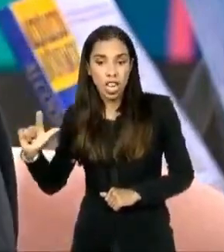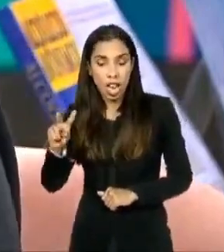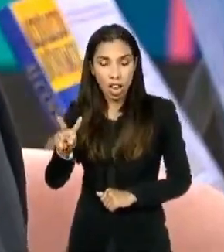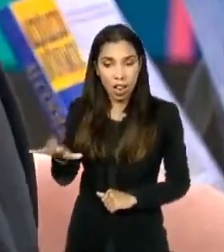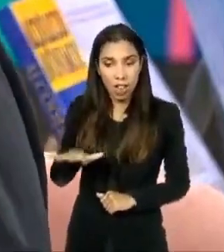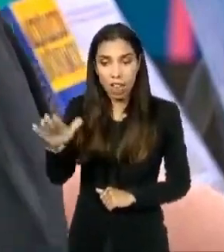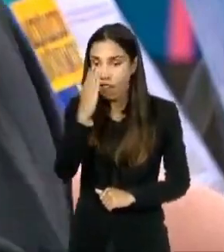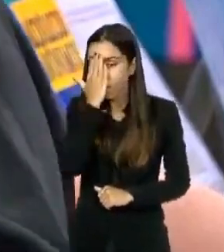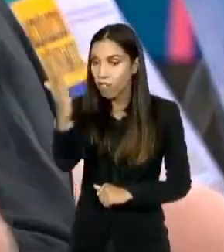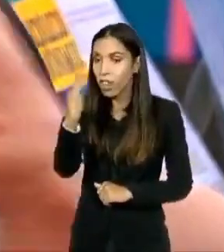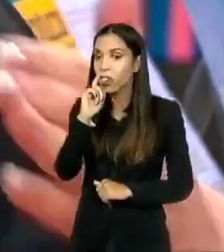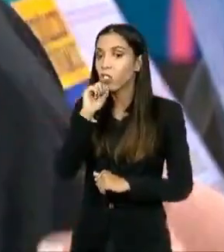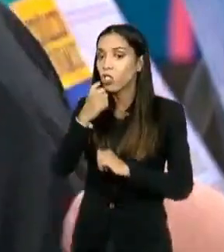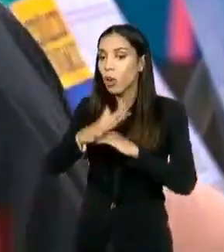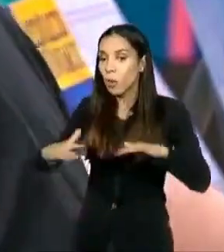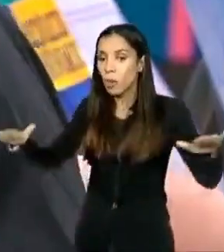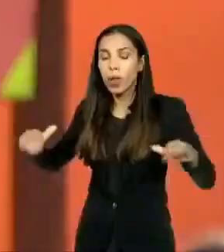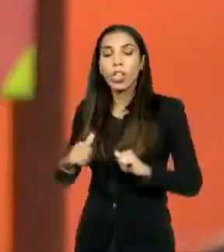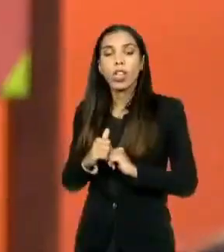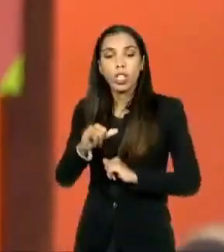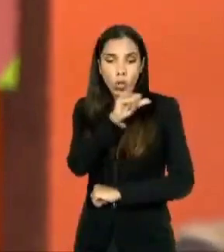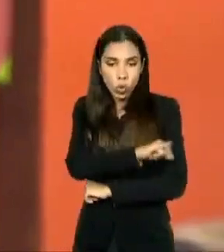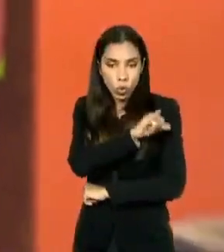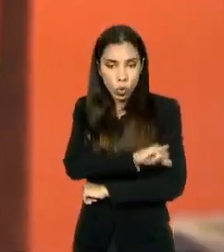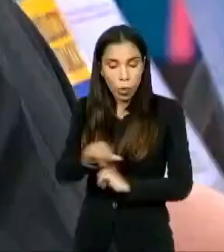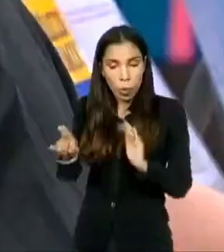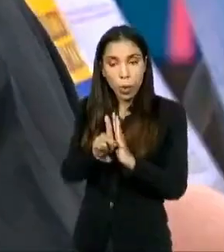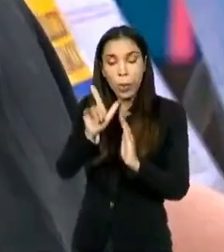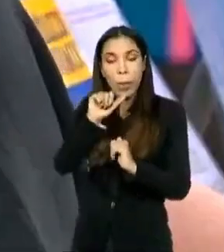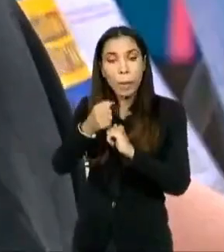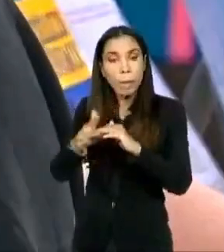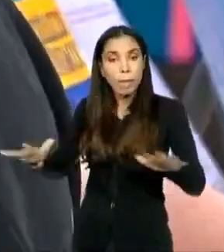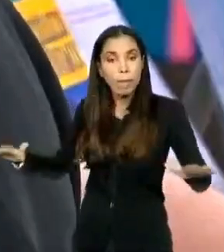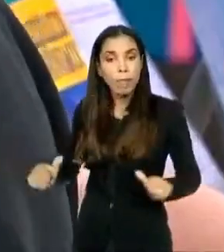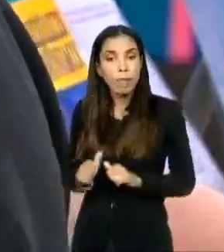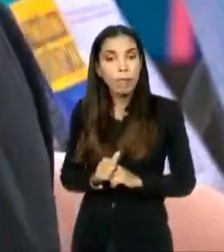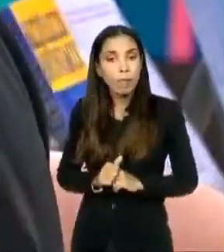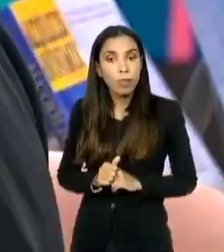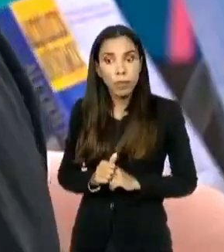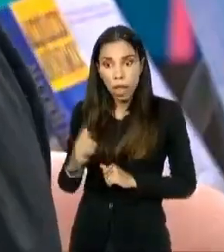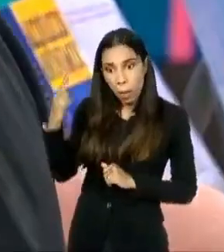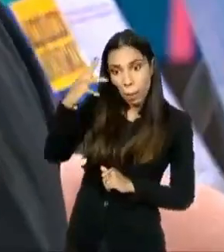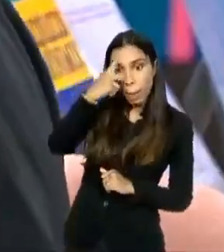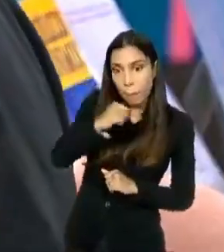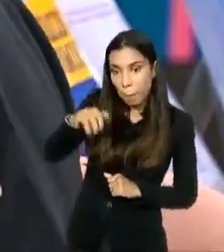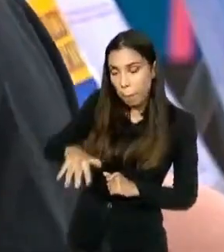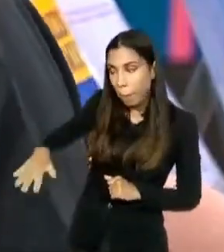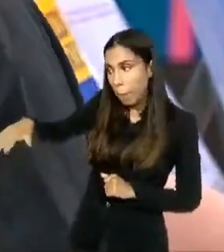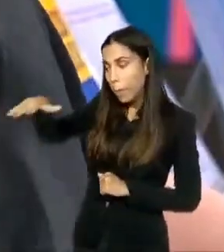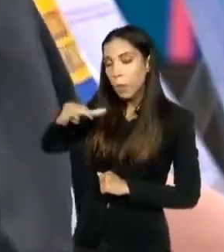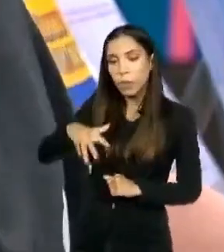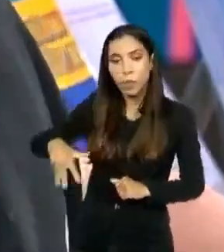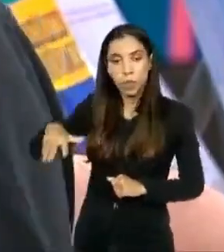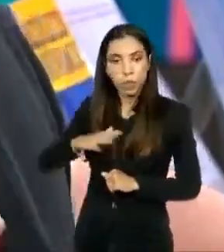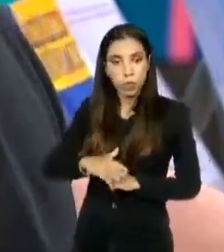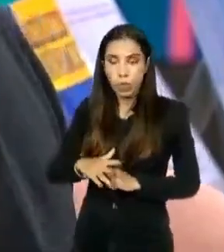para o mar, aqui numa região oceânica do Rio de Janeiro, enfim, e uma região paradisíaca, e inclusive com